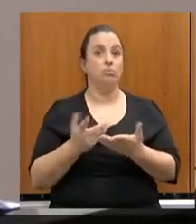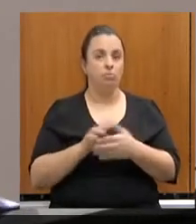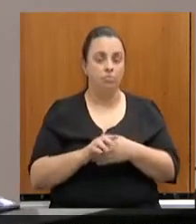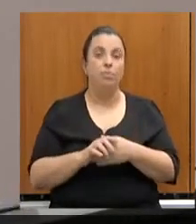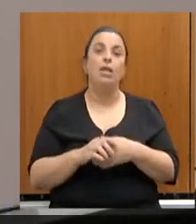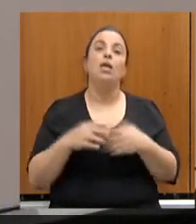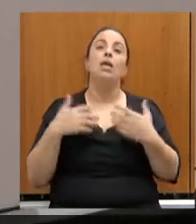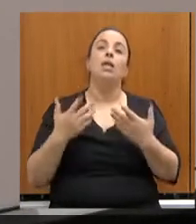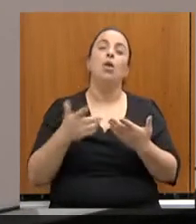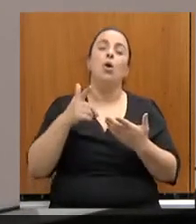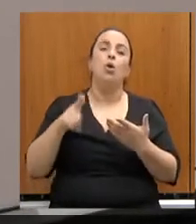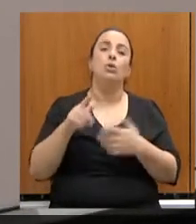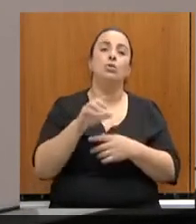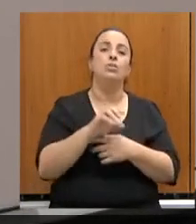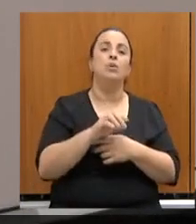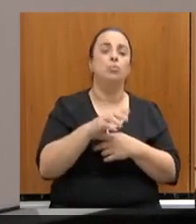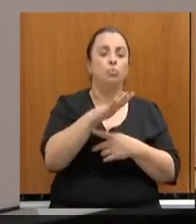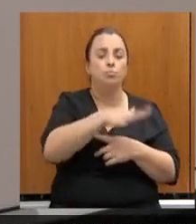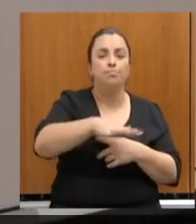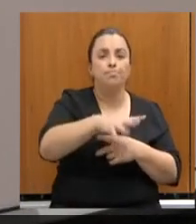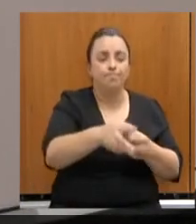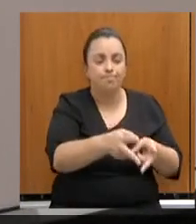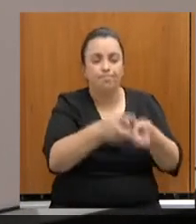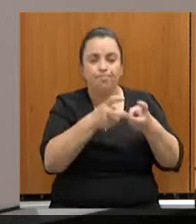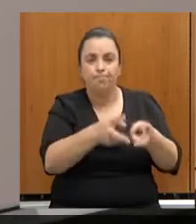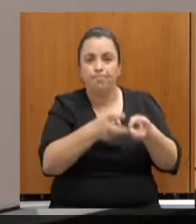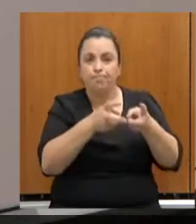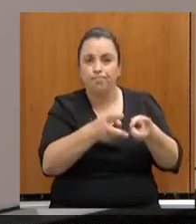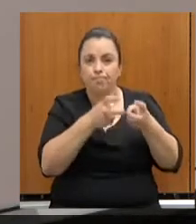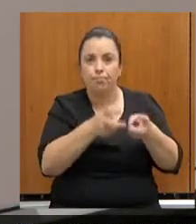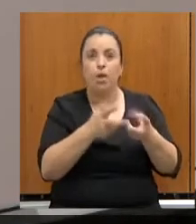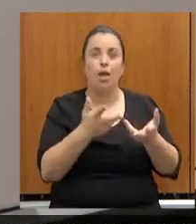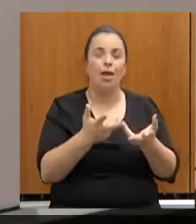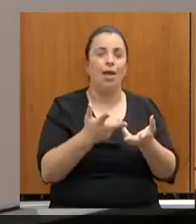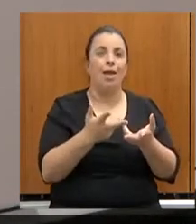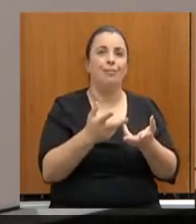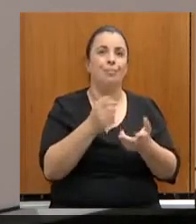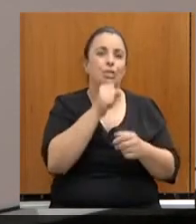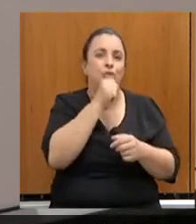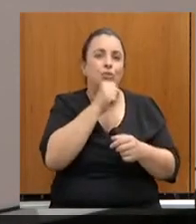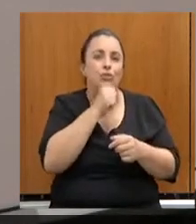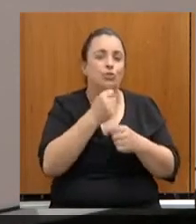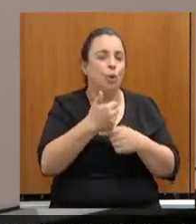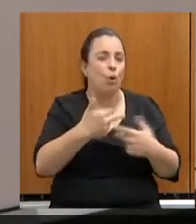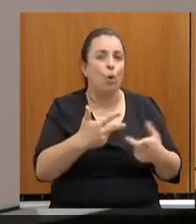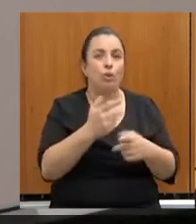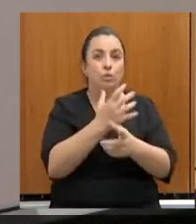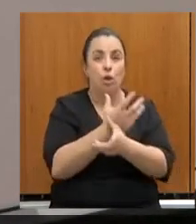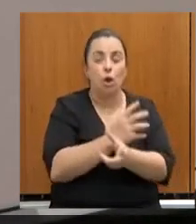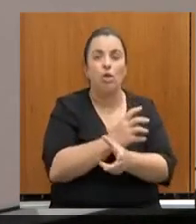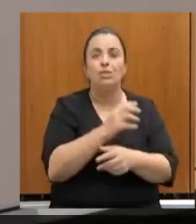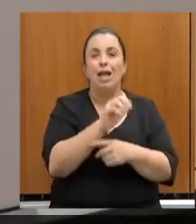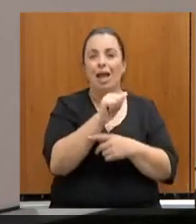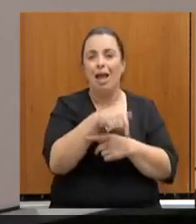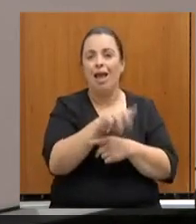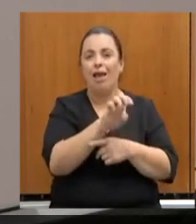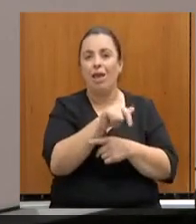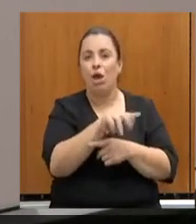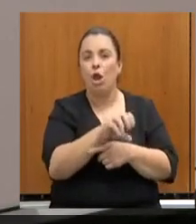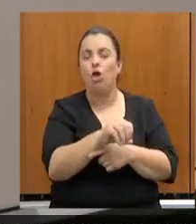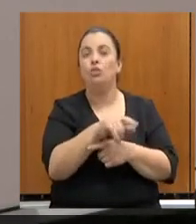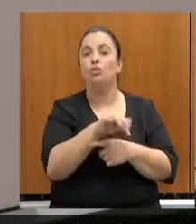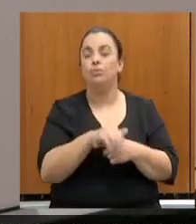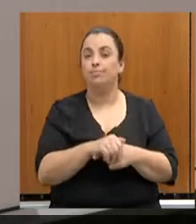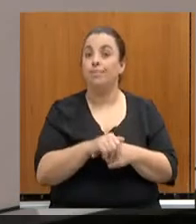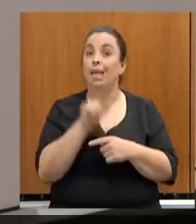sobre os sítios arqueológicos ou históricos as alternativas locacionais previstas no projeto do Rodoanel que poderão resultar